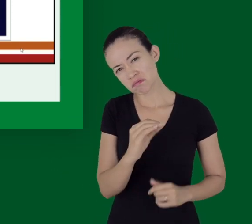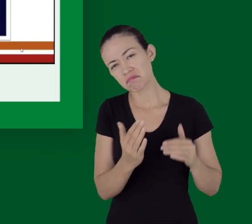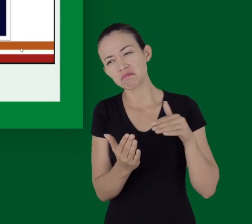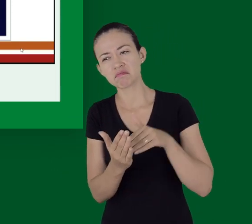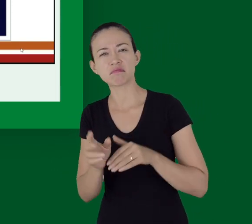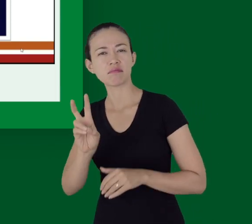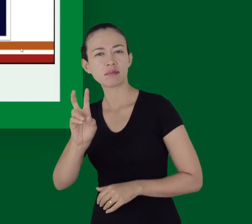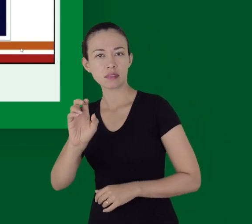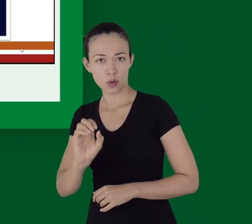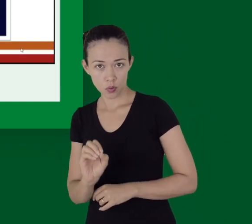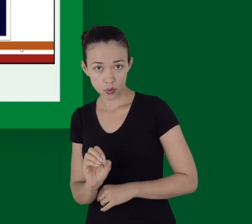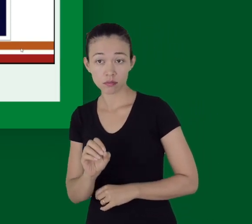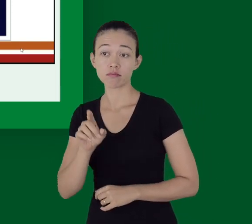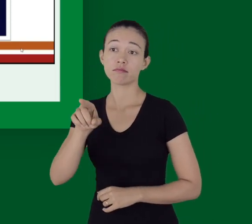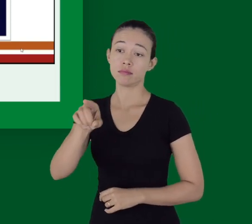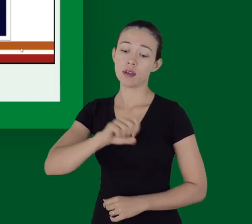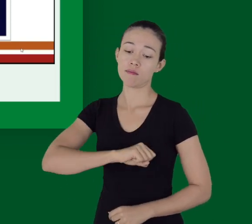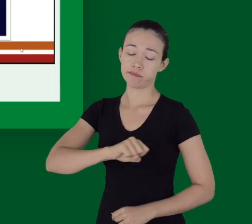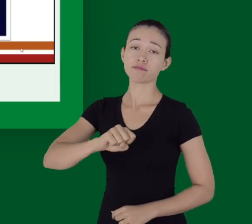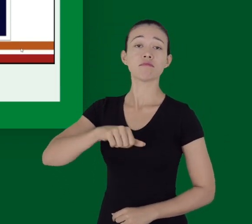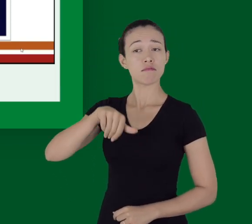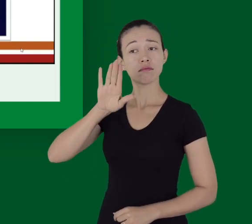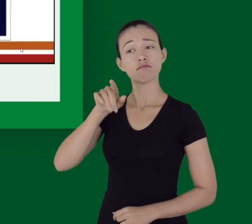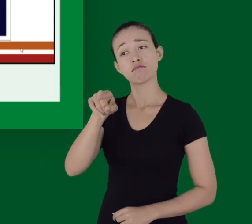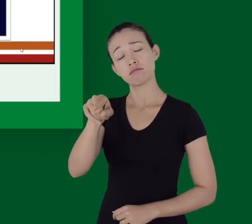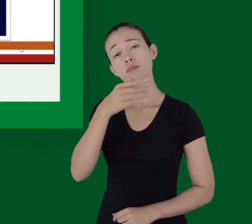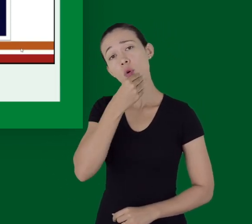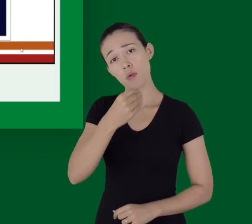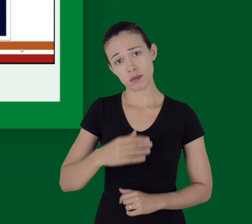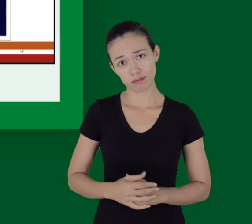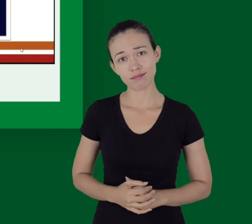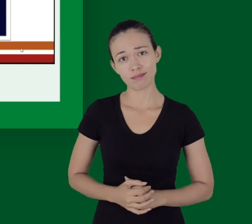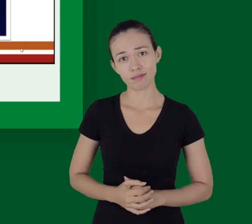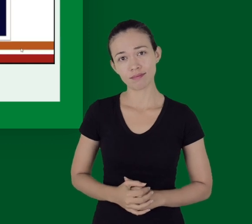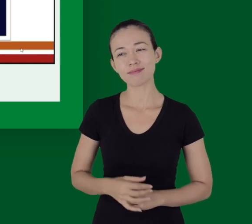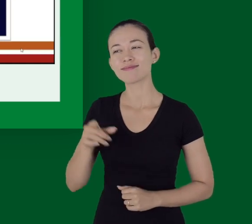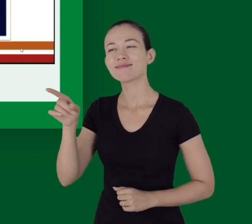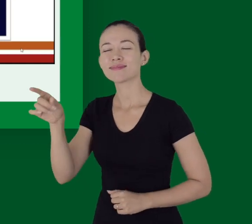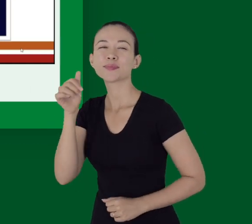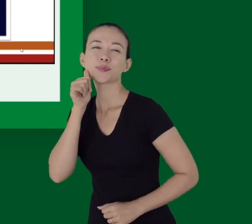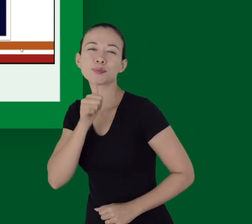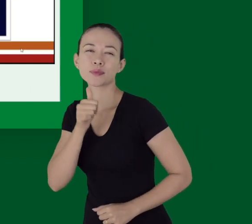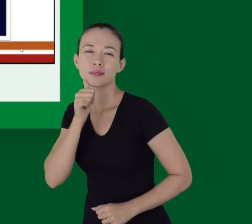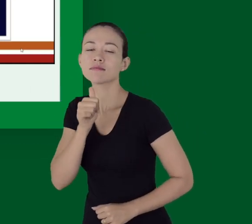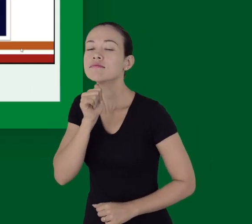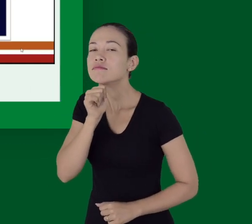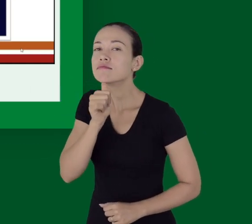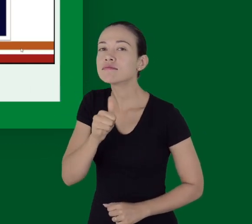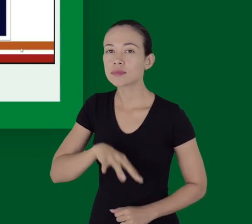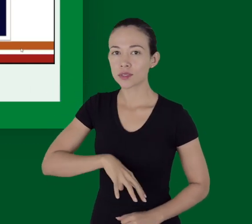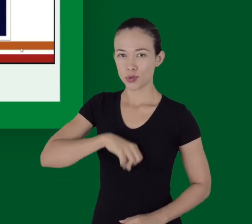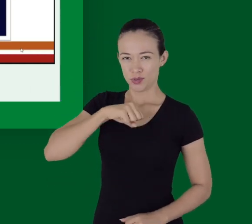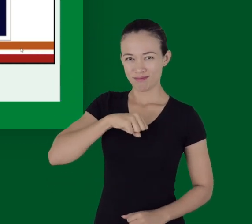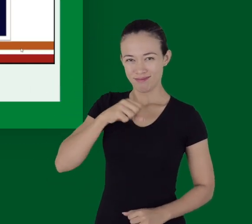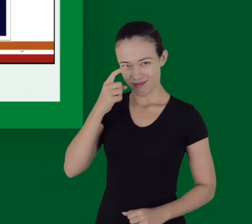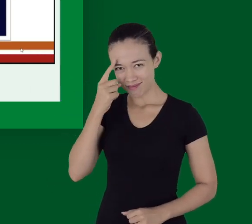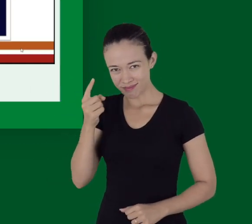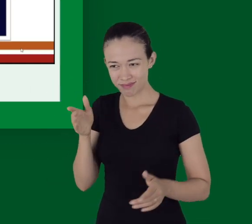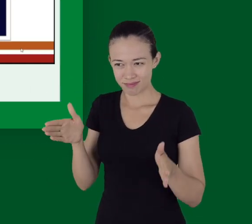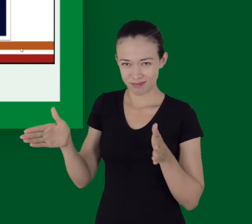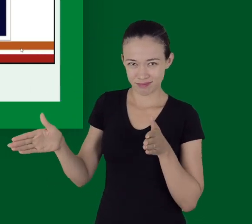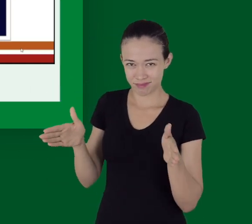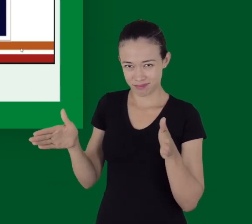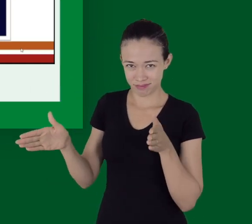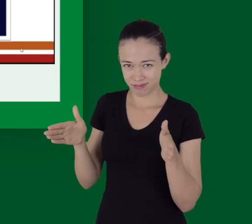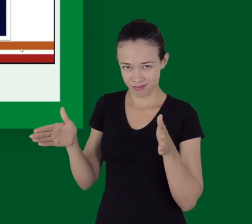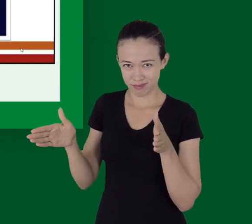mais novos, né, assim, em torno de 40, 50 anos, que é antes do período de menopausa da mulher,